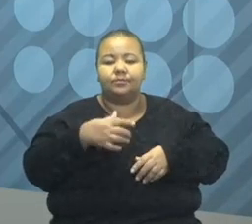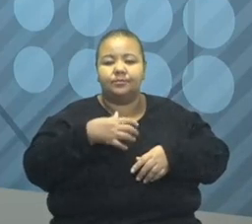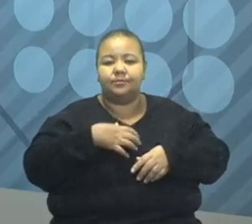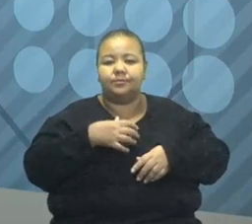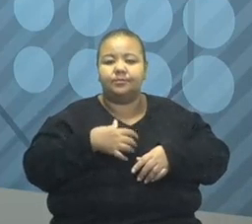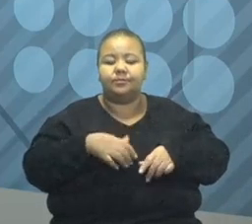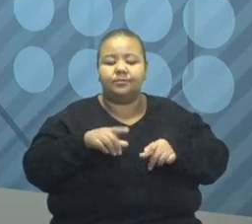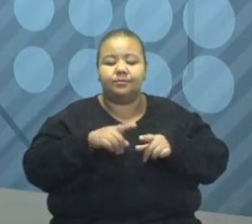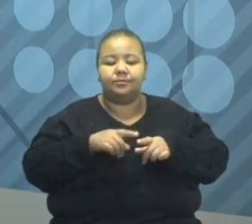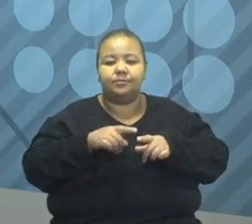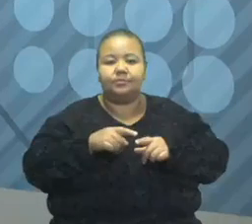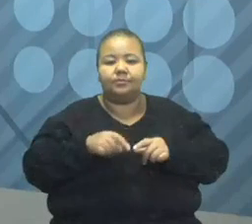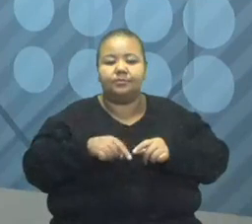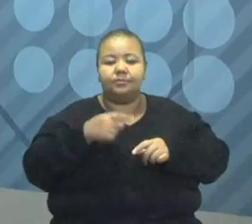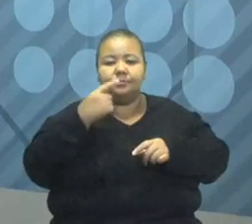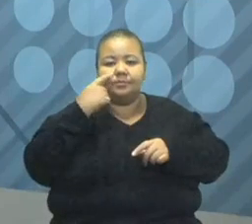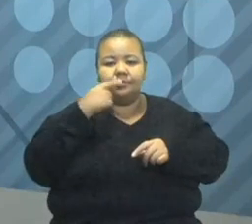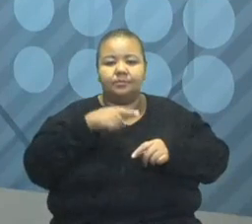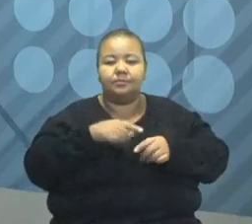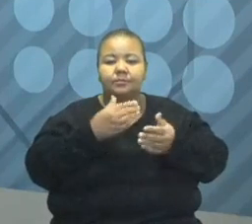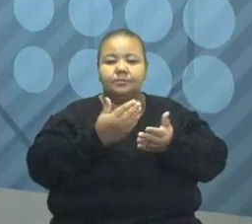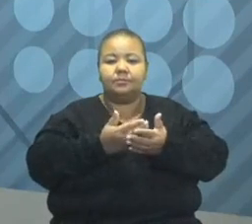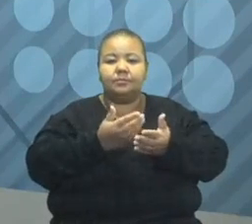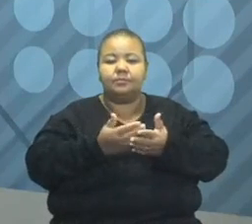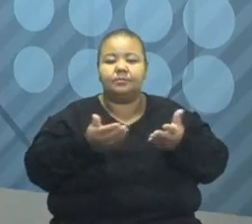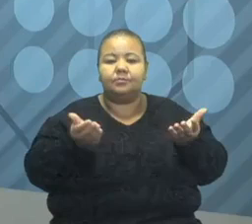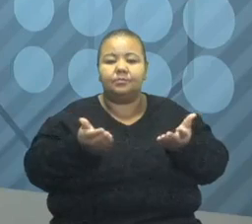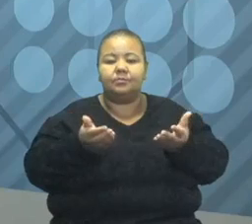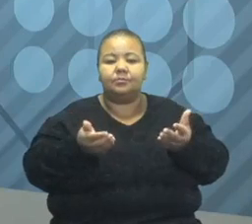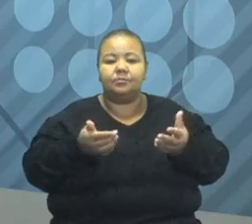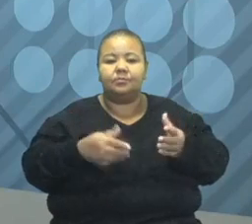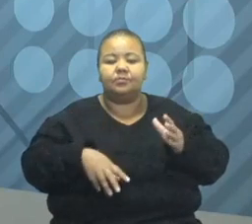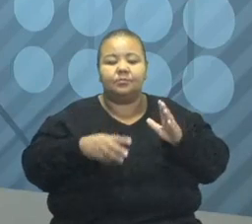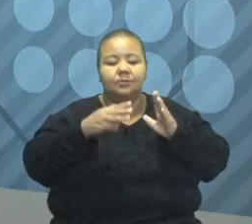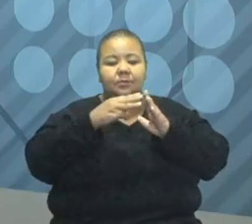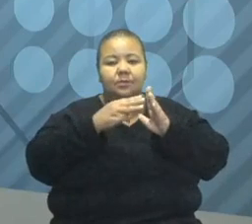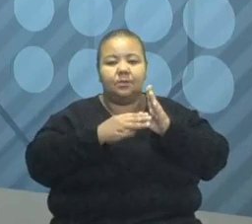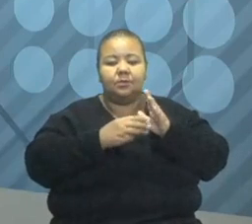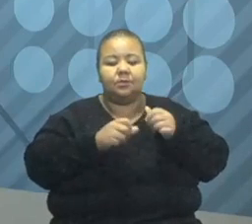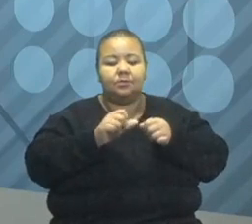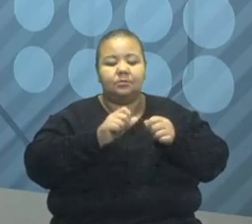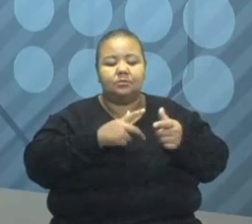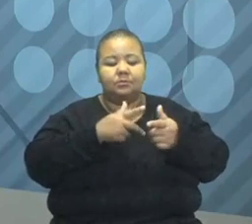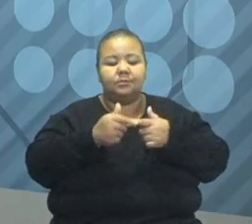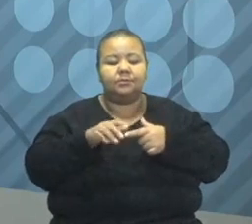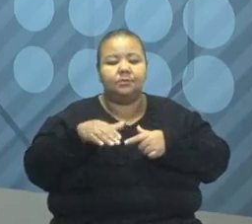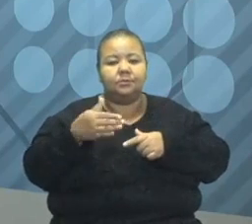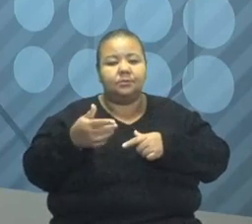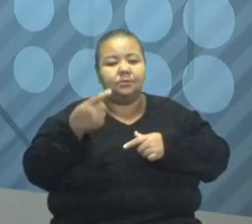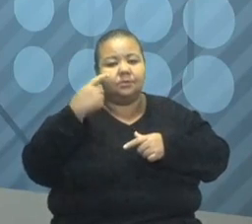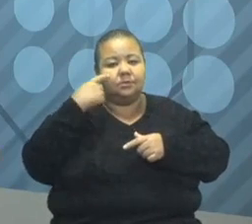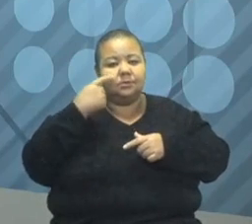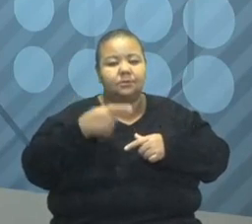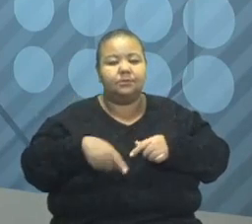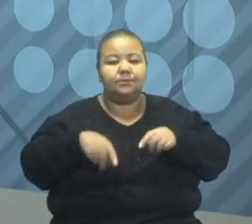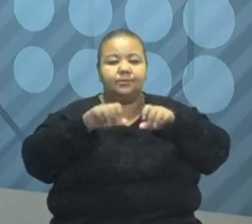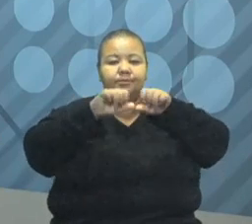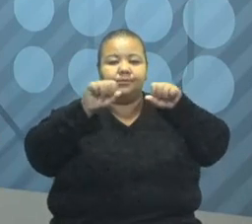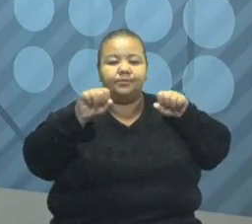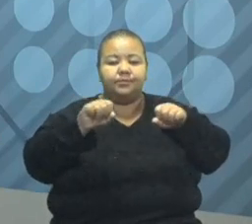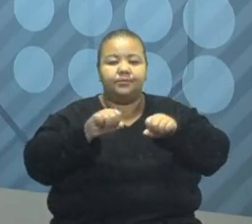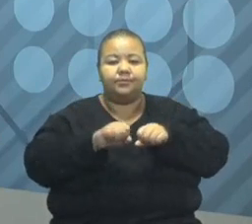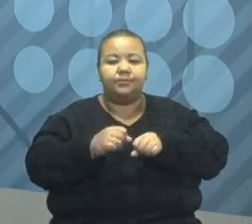formas também a gente vai abordar aqui na nossa aula de hoje são os métodos de resolução. Quando nós pensamos em um sistema com